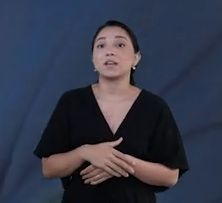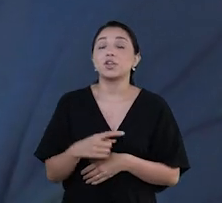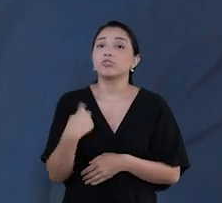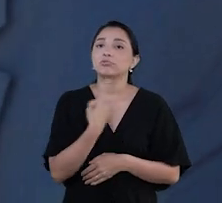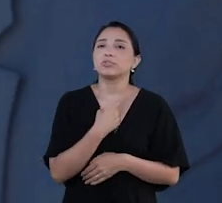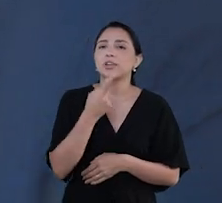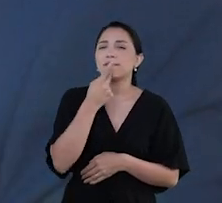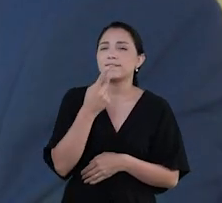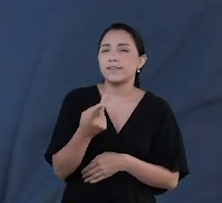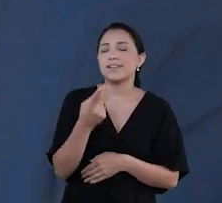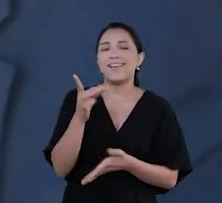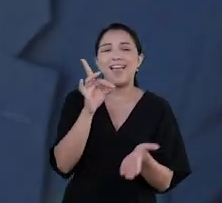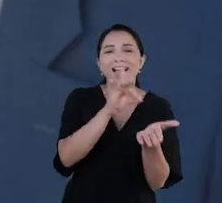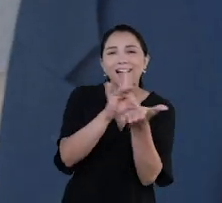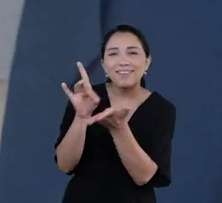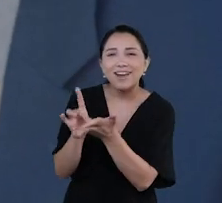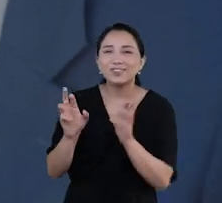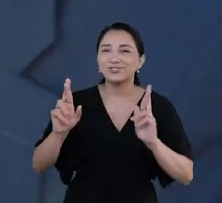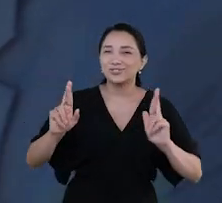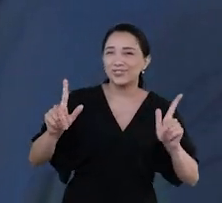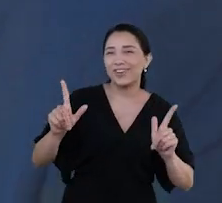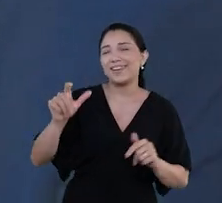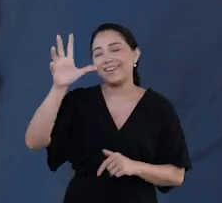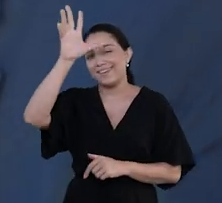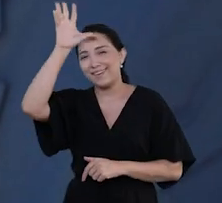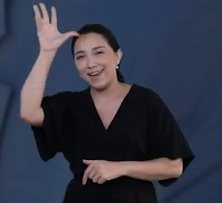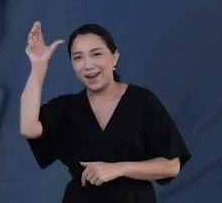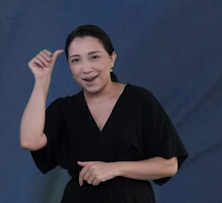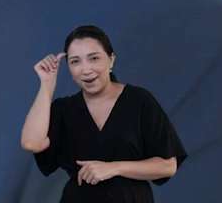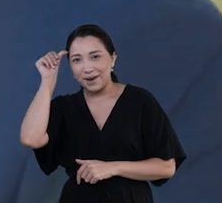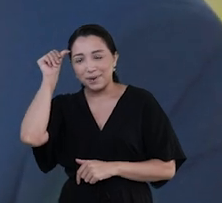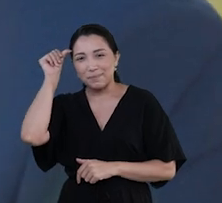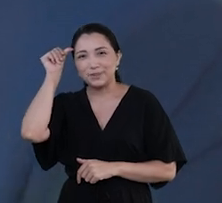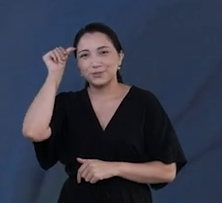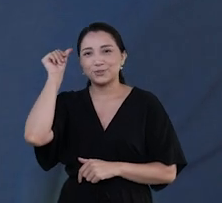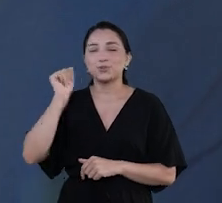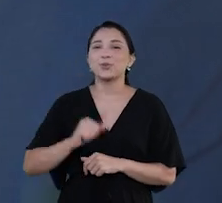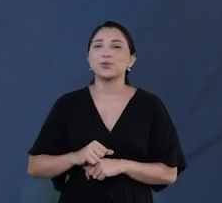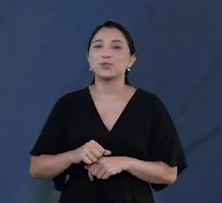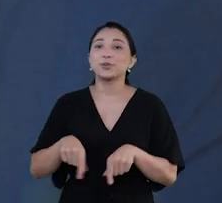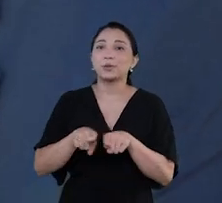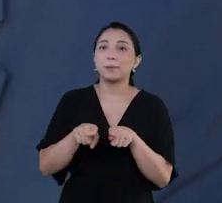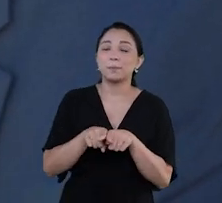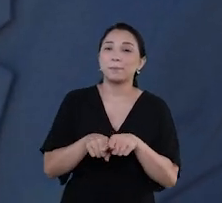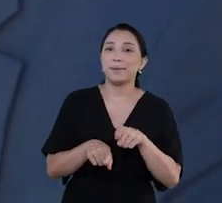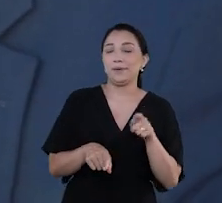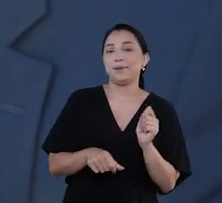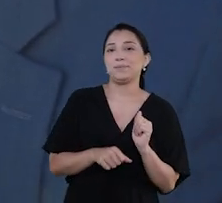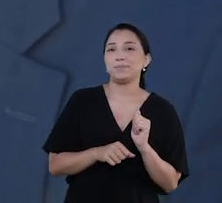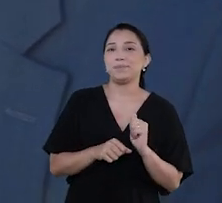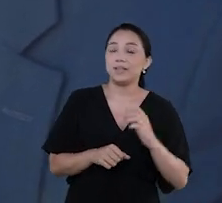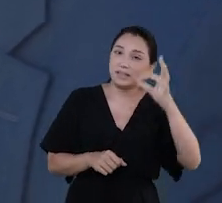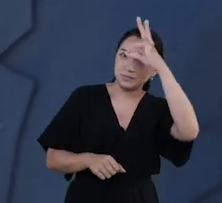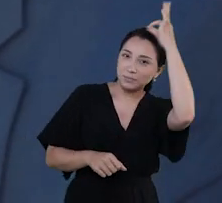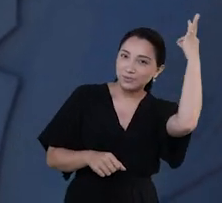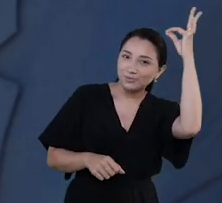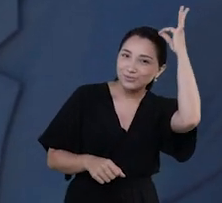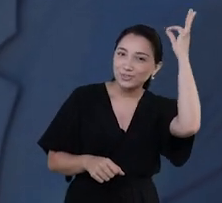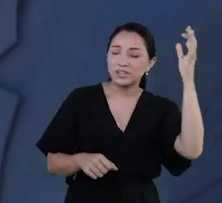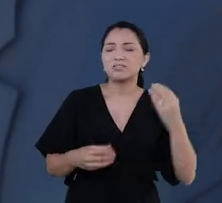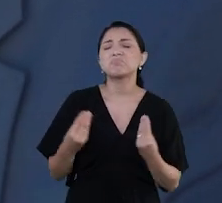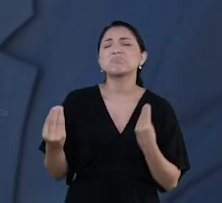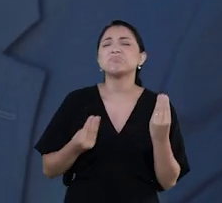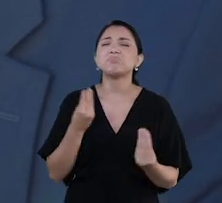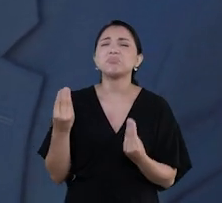que realidades distintas do Espírito Santo e e em Belém por exemplo na Amazônia como tratar n os